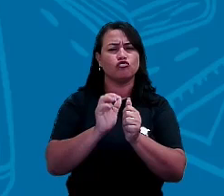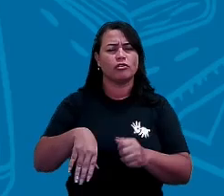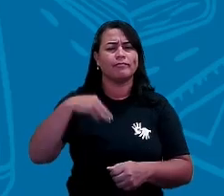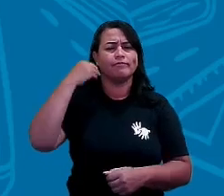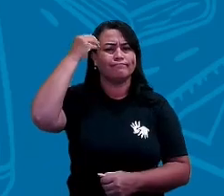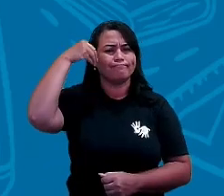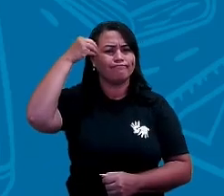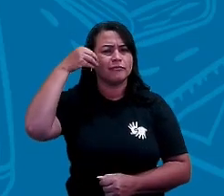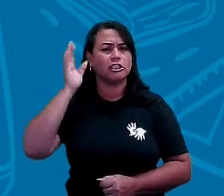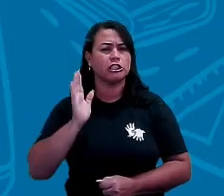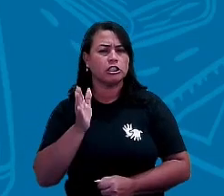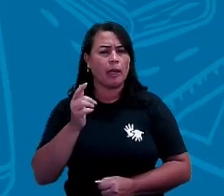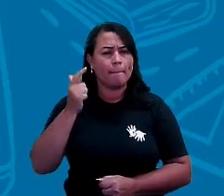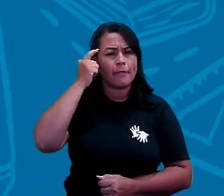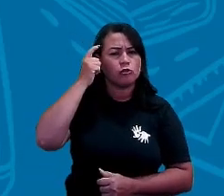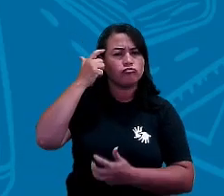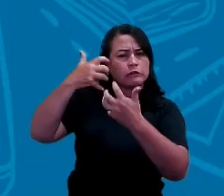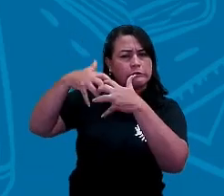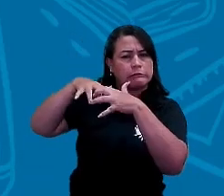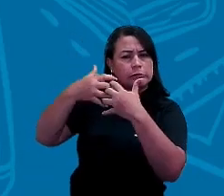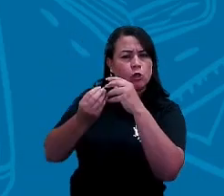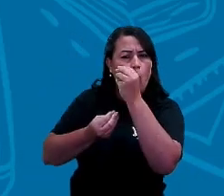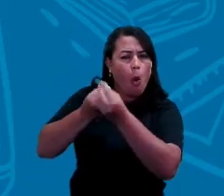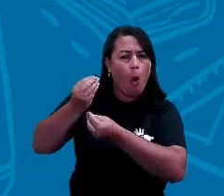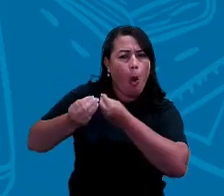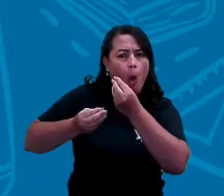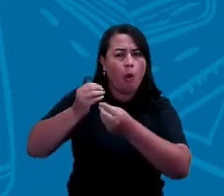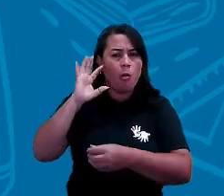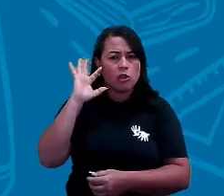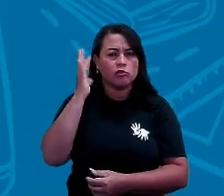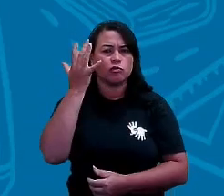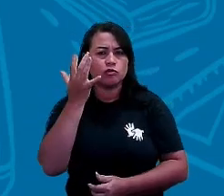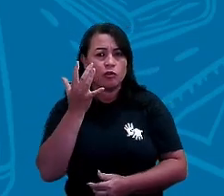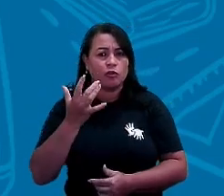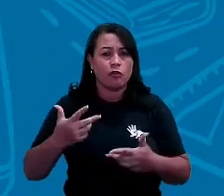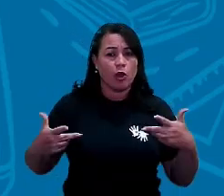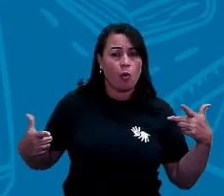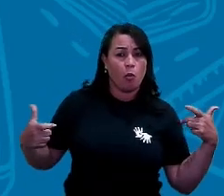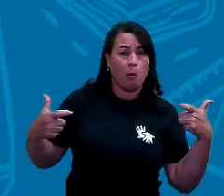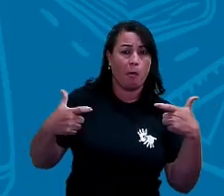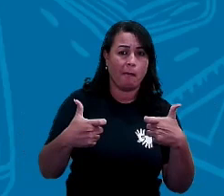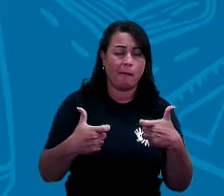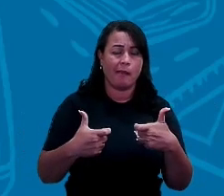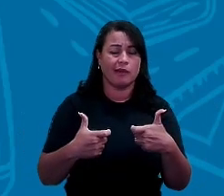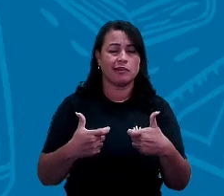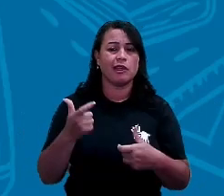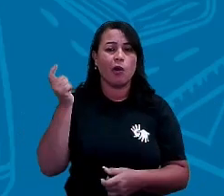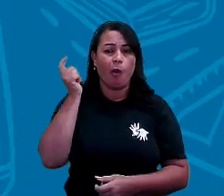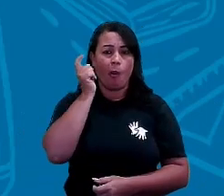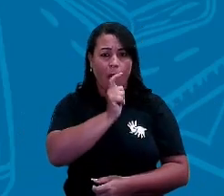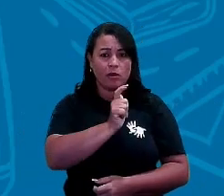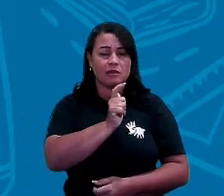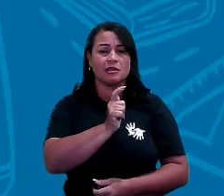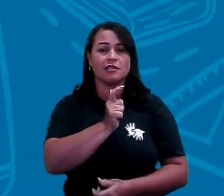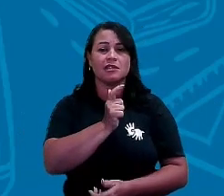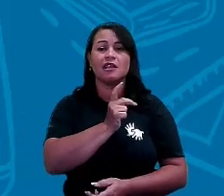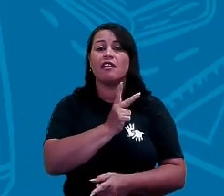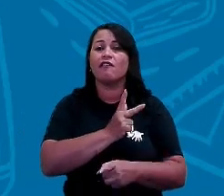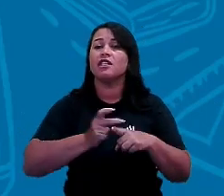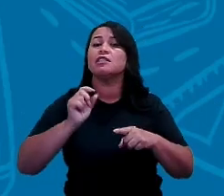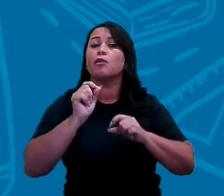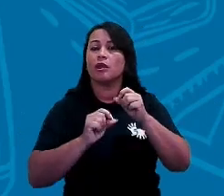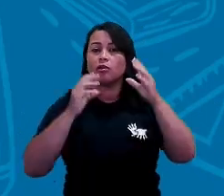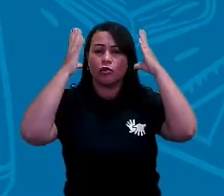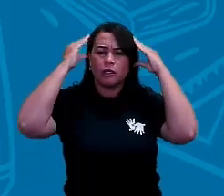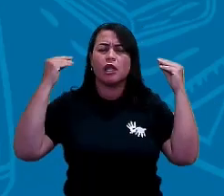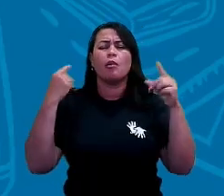traçou uma inteligência e perfeito plano para combater e resistir aos holandeses, tá? Então, por que o monte